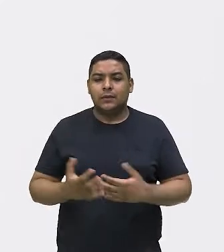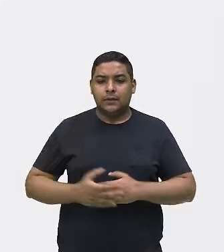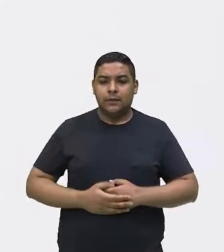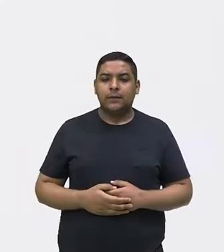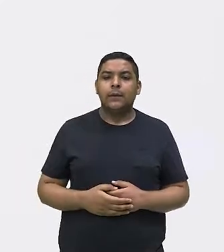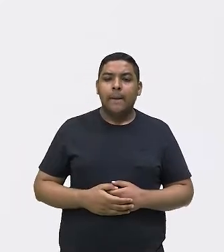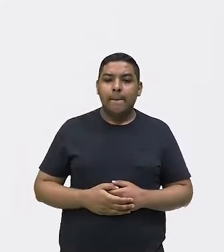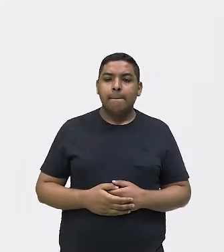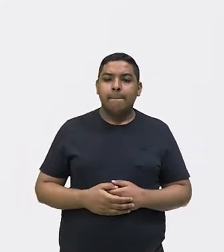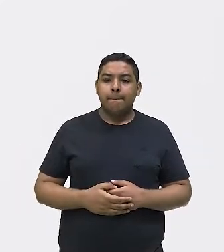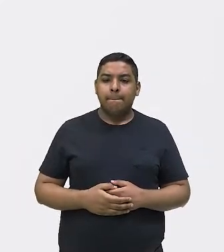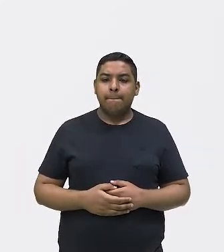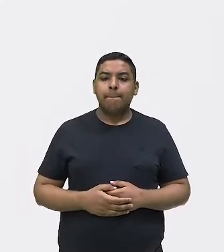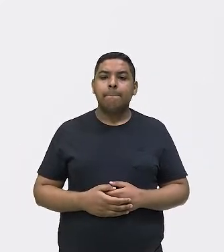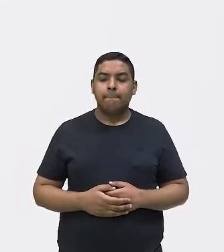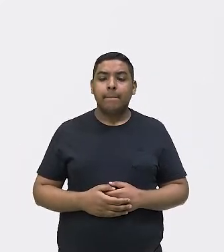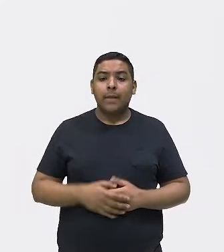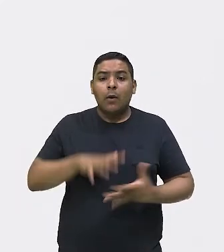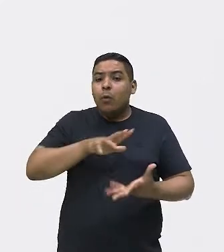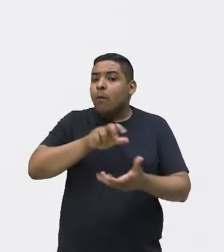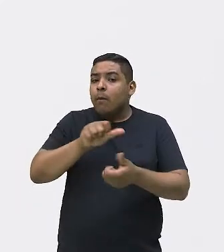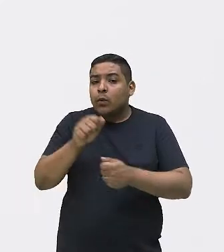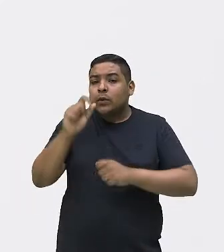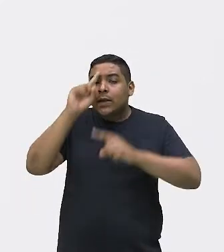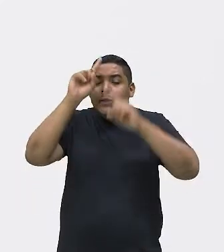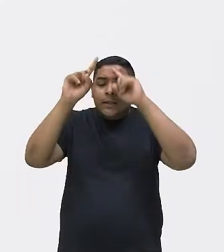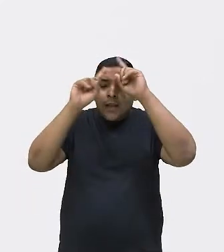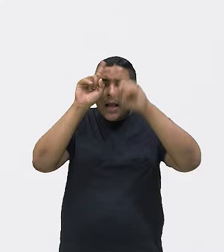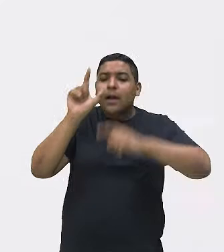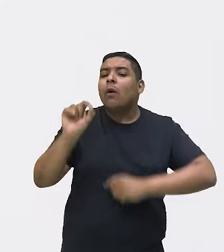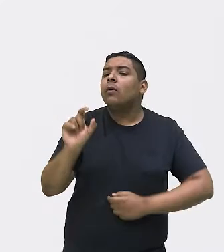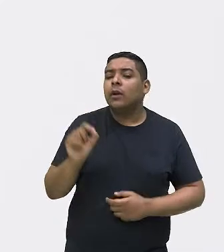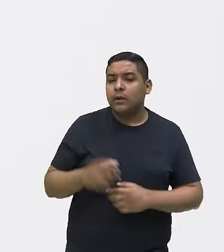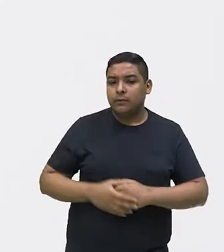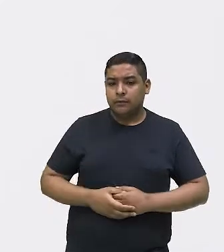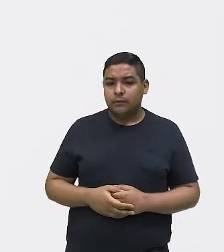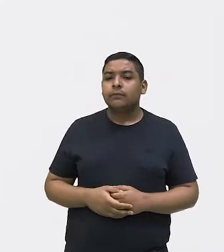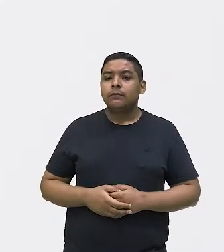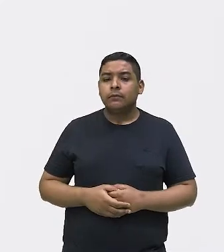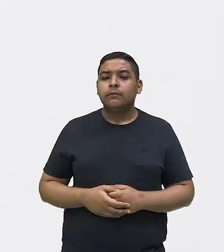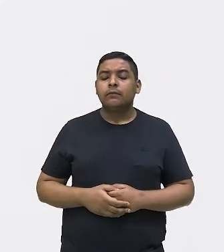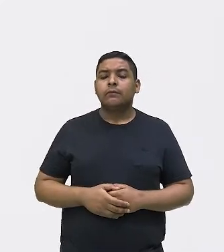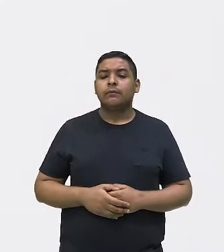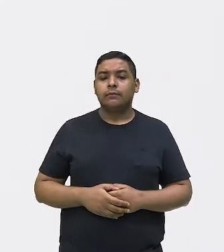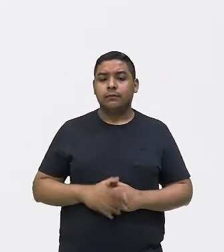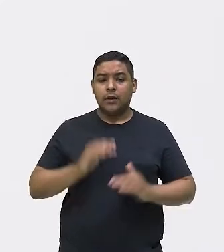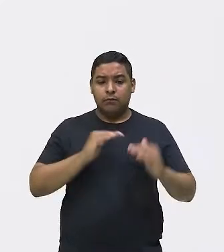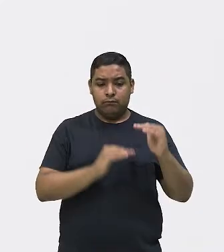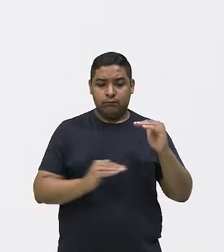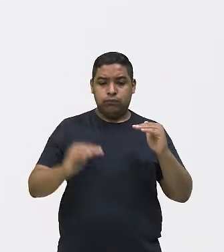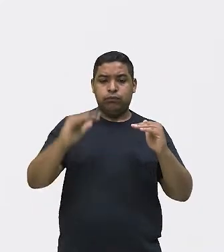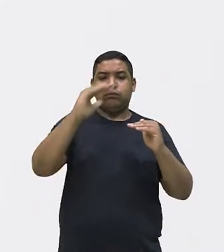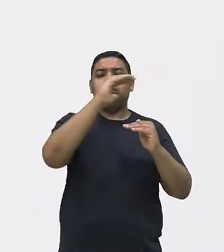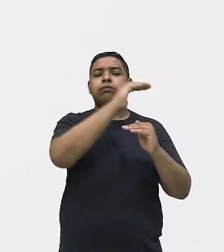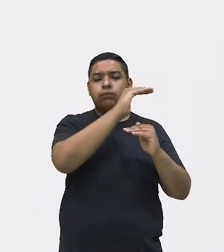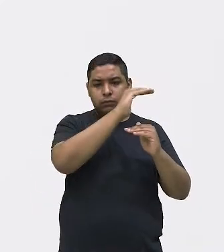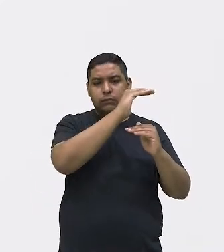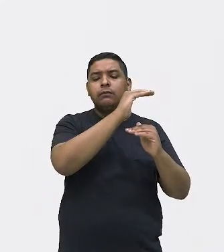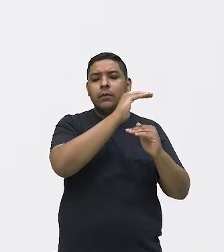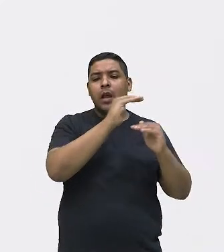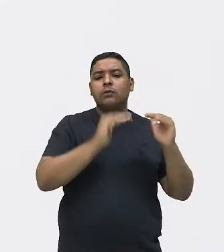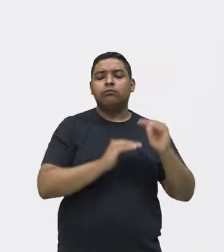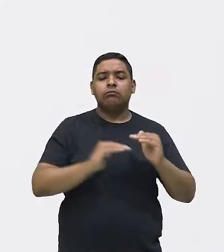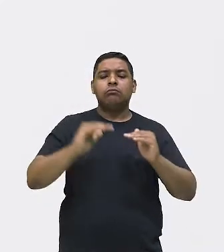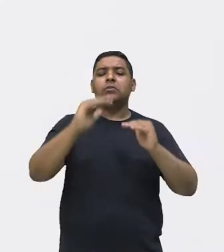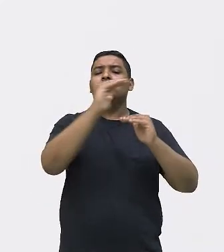das ideias é esse mundo que para ele está em cima, acima das coisas sensíveis,